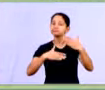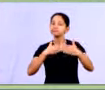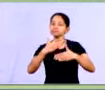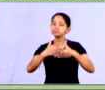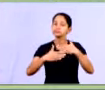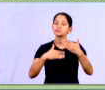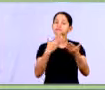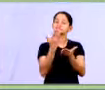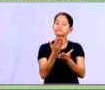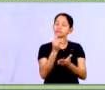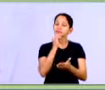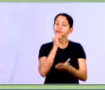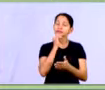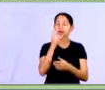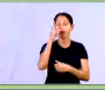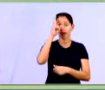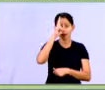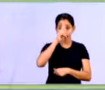descontado